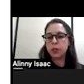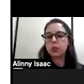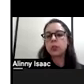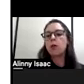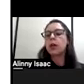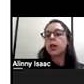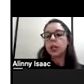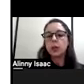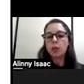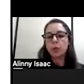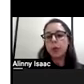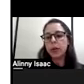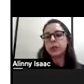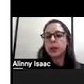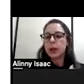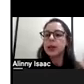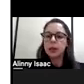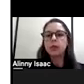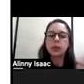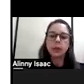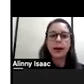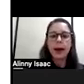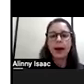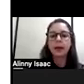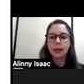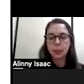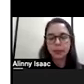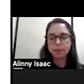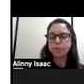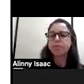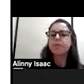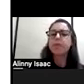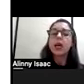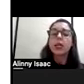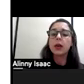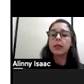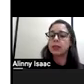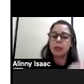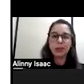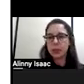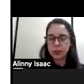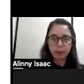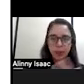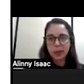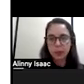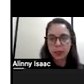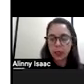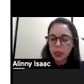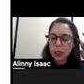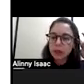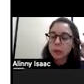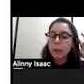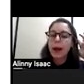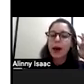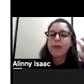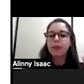óleo de girassol e do óleo de peixe, que era rico em DHA e em EPA. Então, essas rações eu mesma